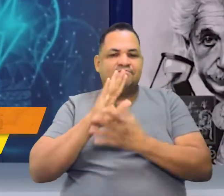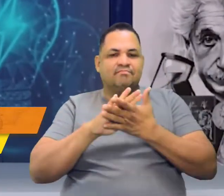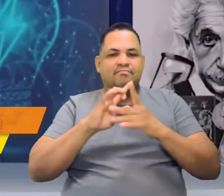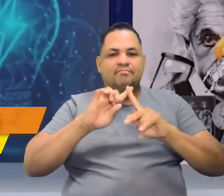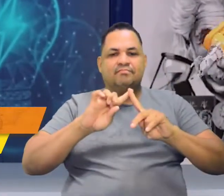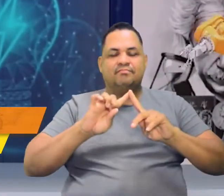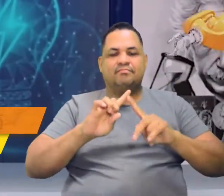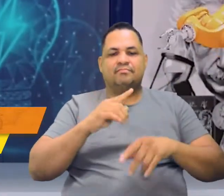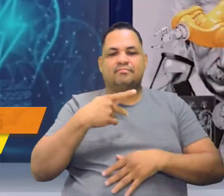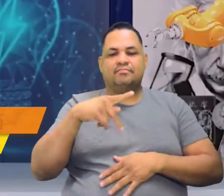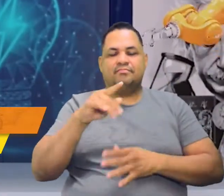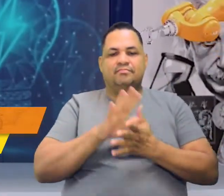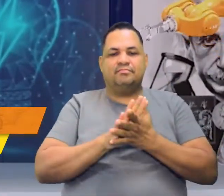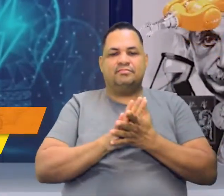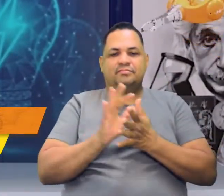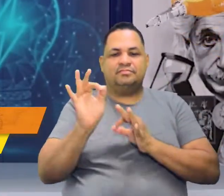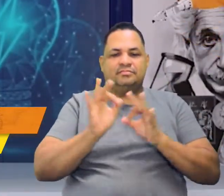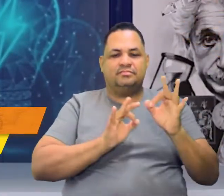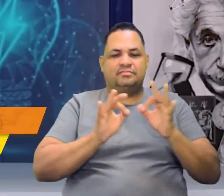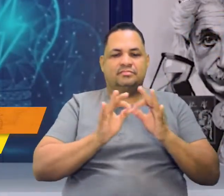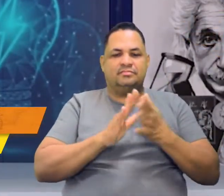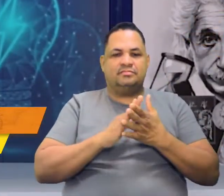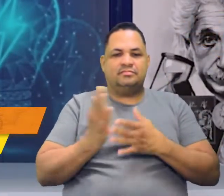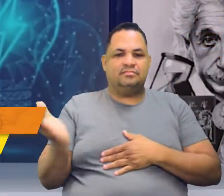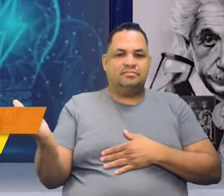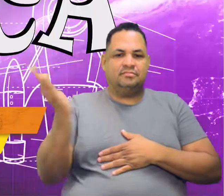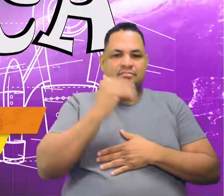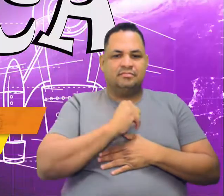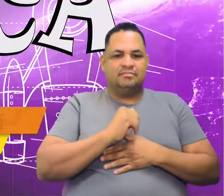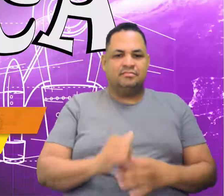você possa aí se preparar, tá bom? Vamos lá então?